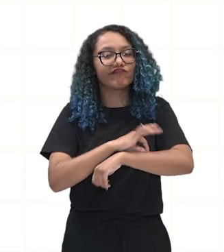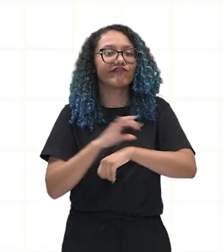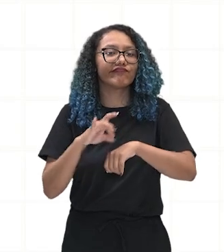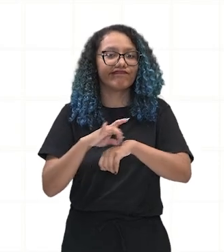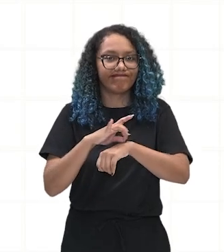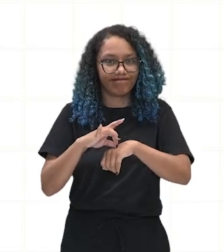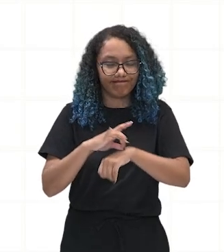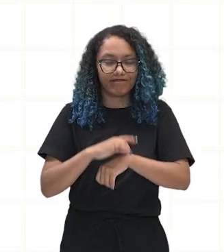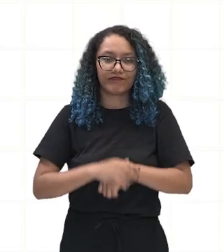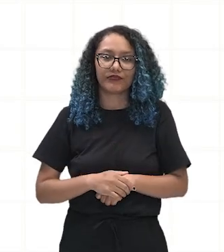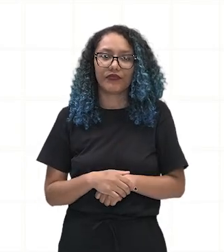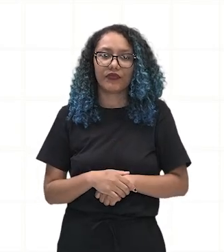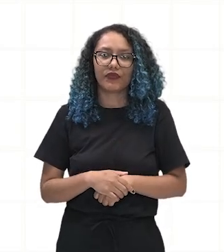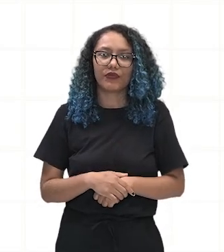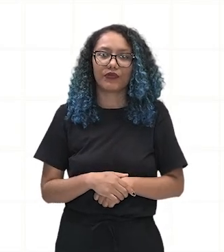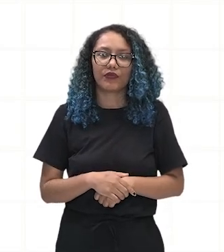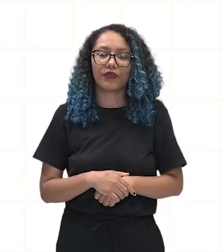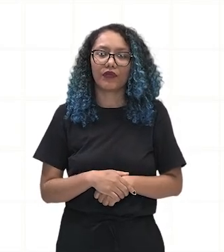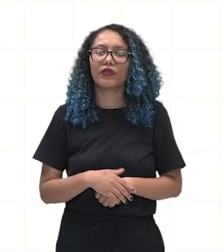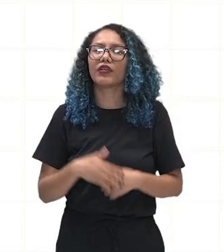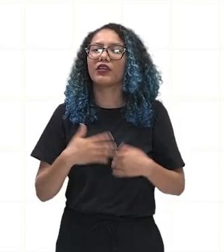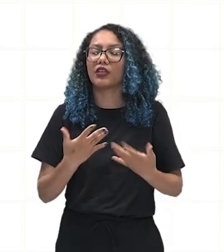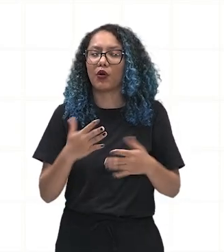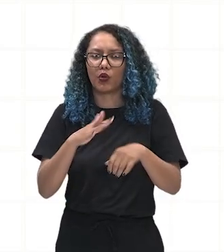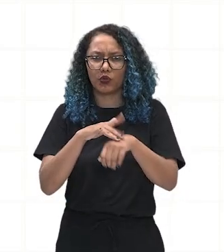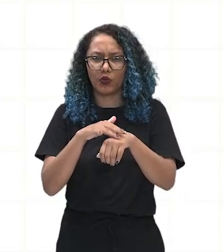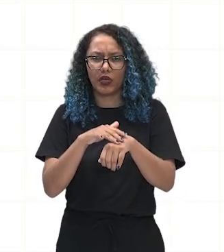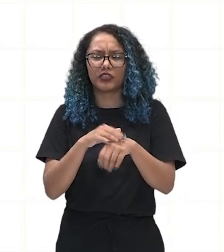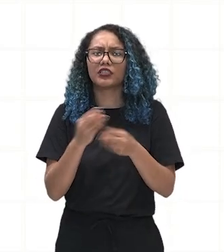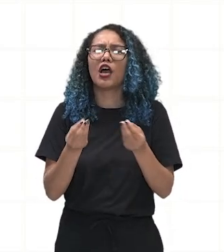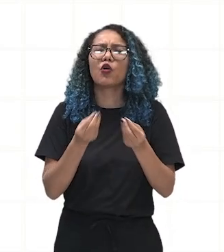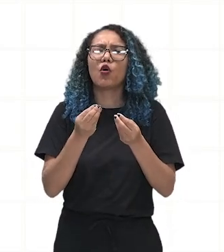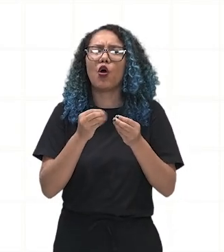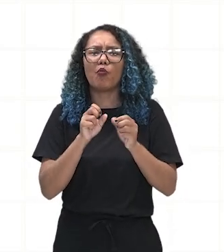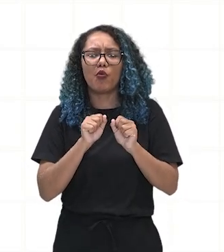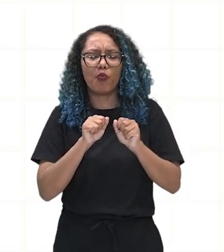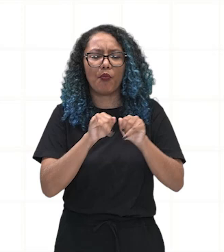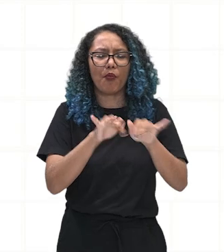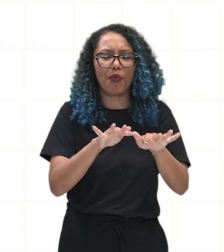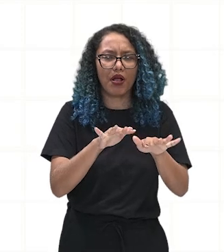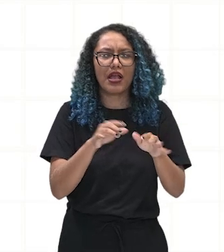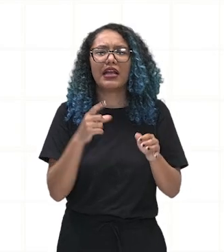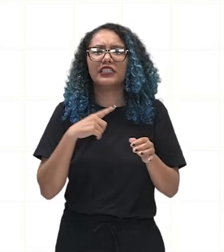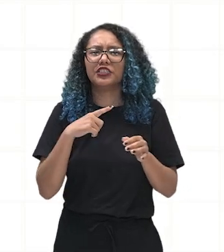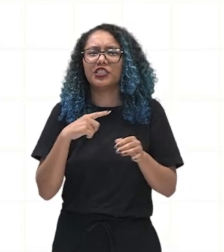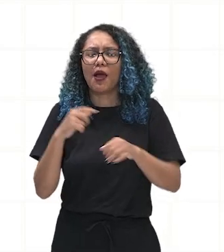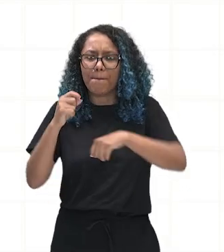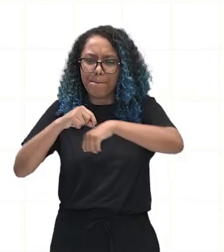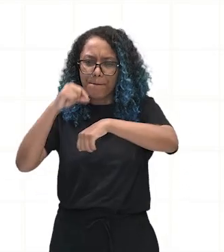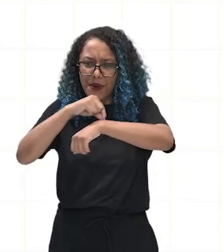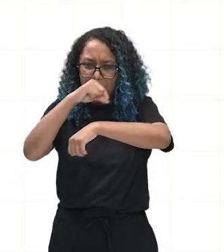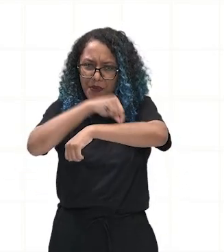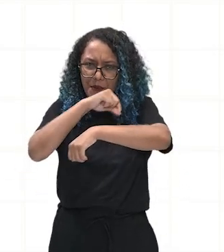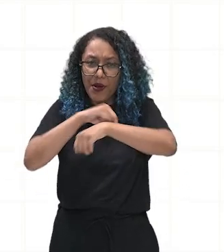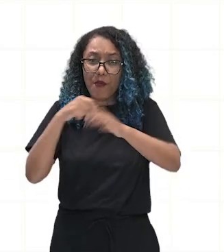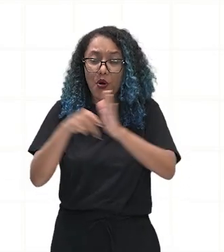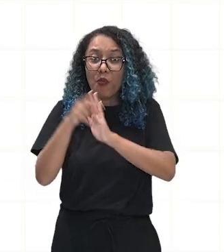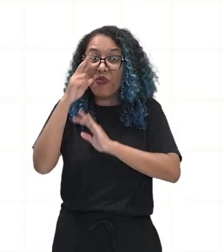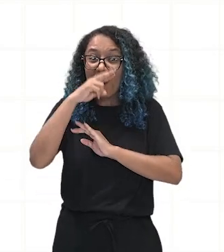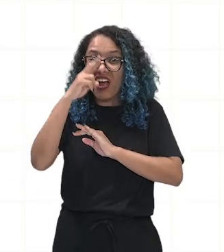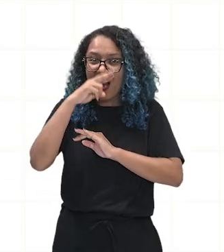A doença, só para a gente saber, ela era transmitida por pulgas de ratos infectados,